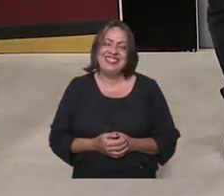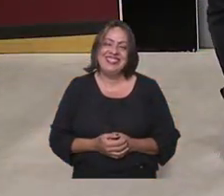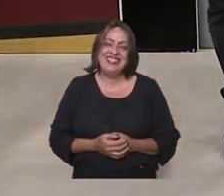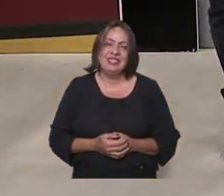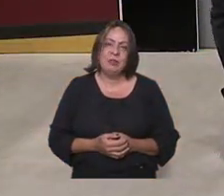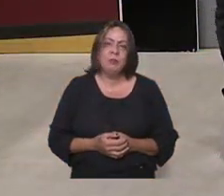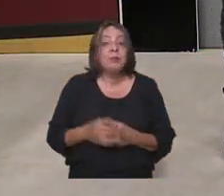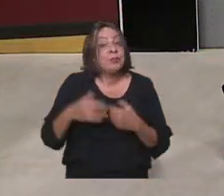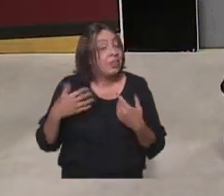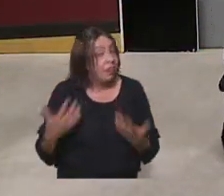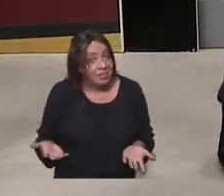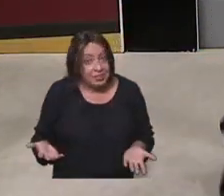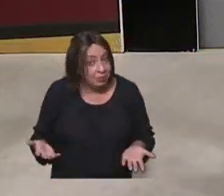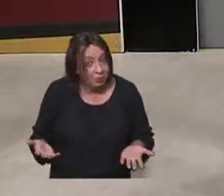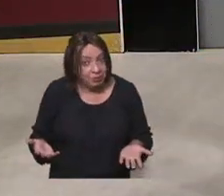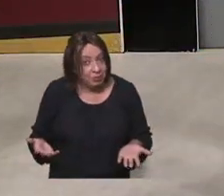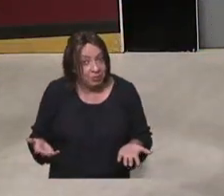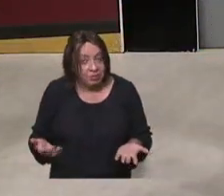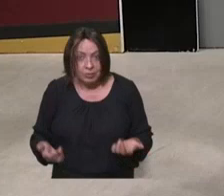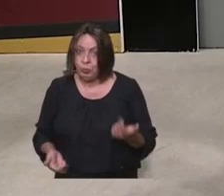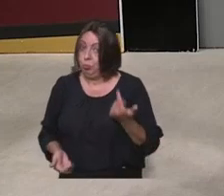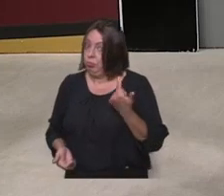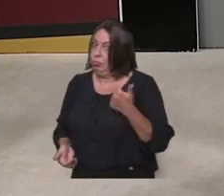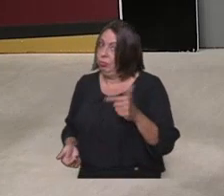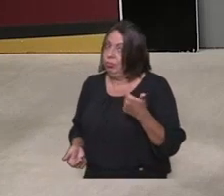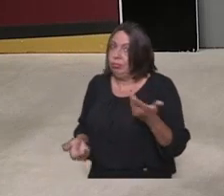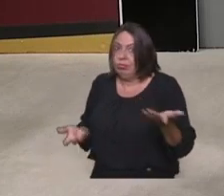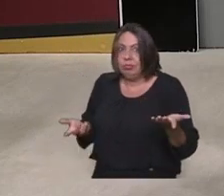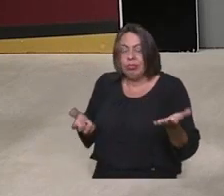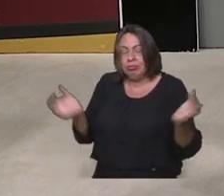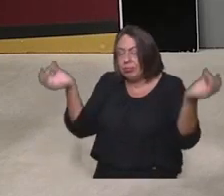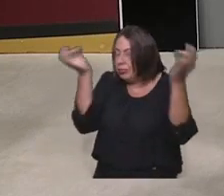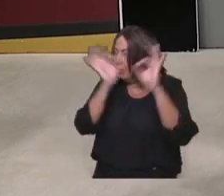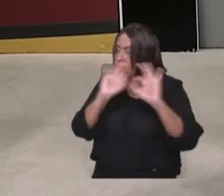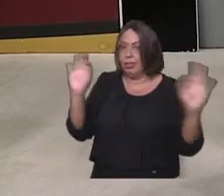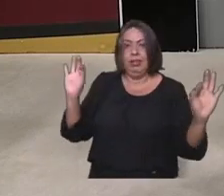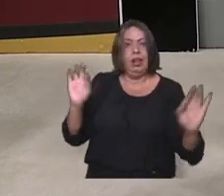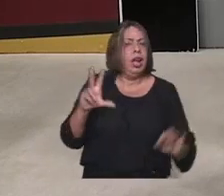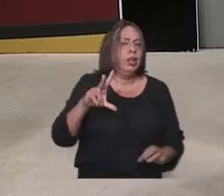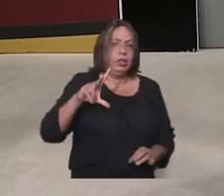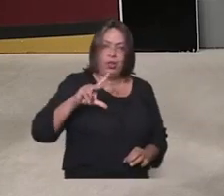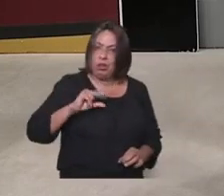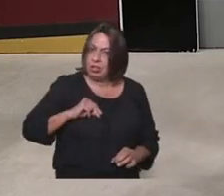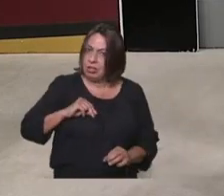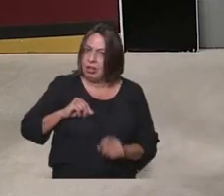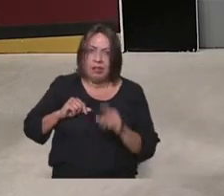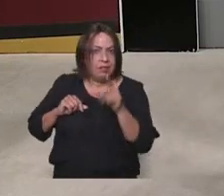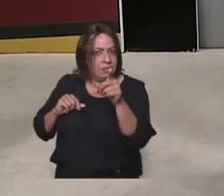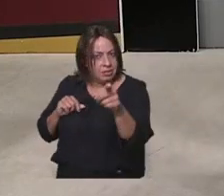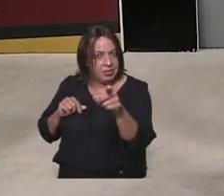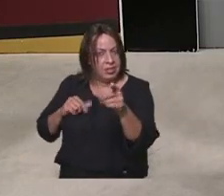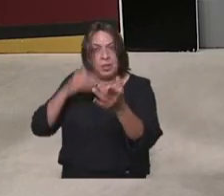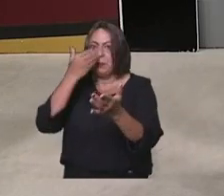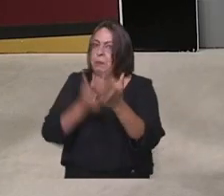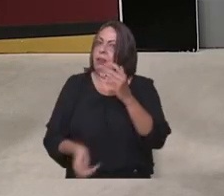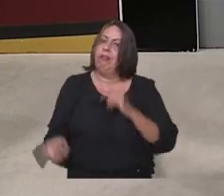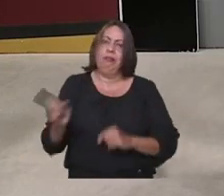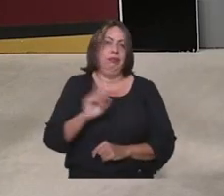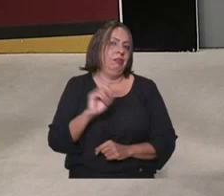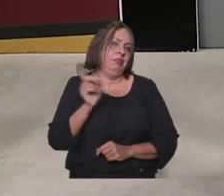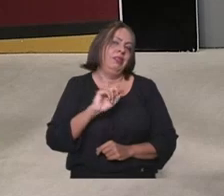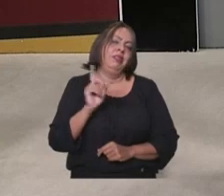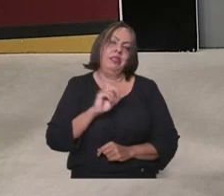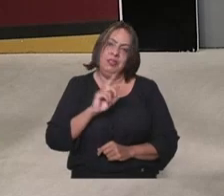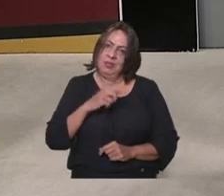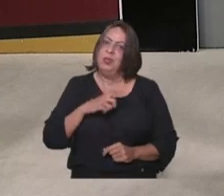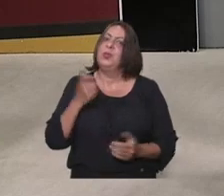E aí, gente? Não tenho o que dizer, né? Tá incrível. Nossa, ó, eu sendo você, eu só não perderia a